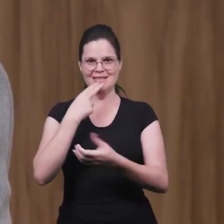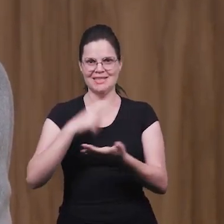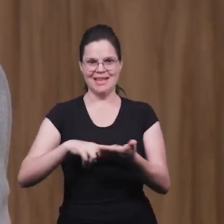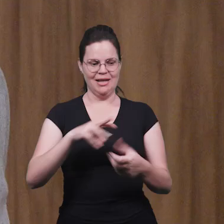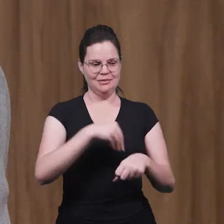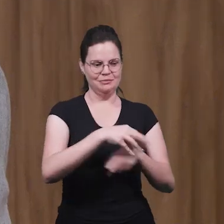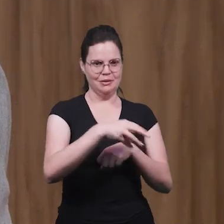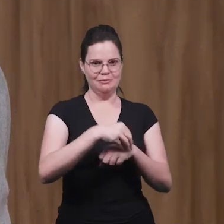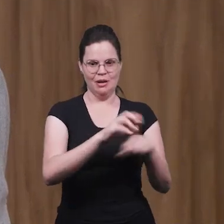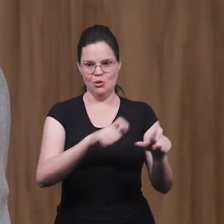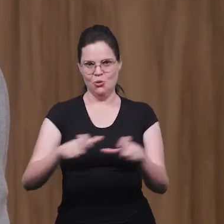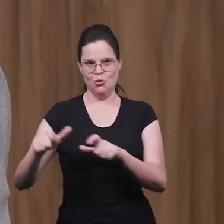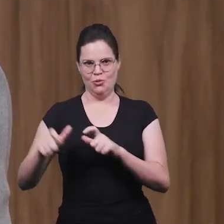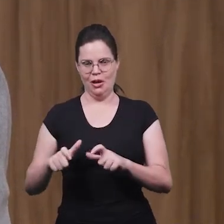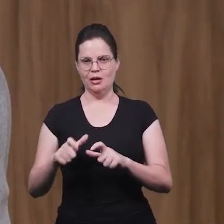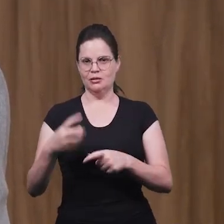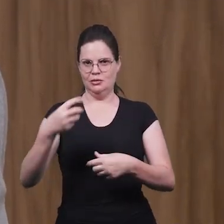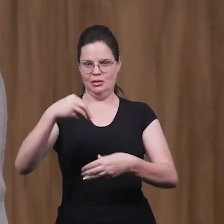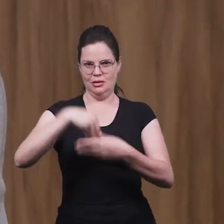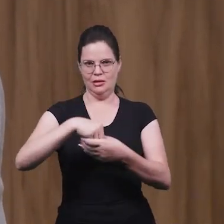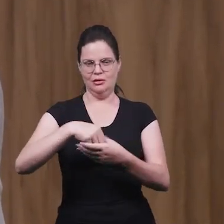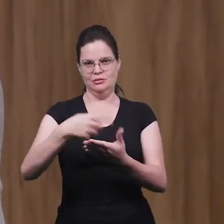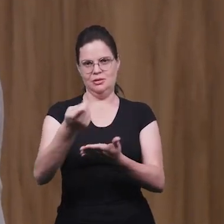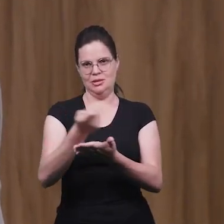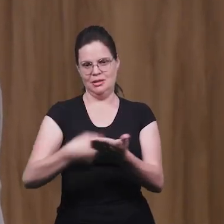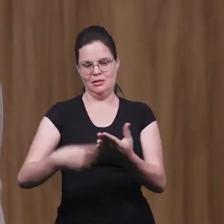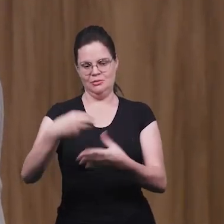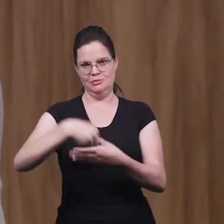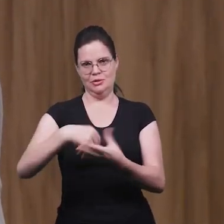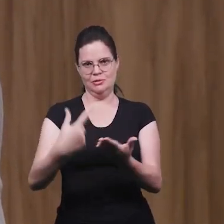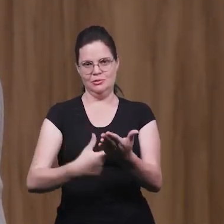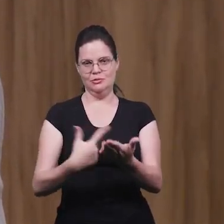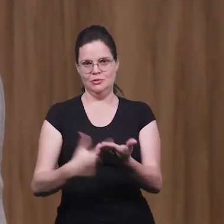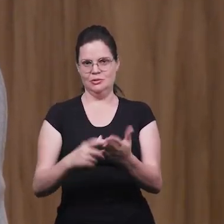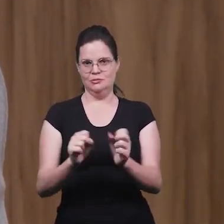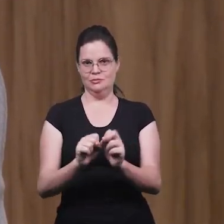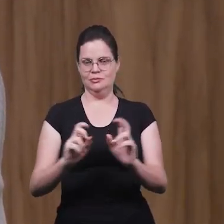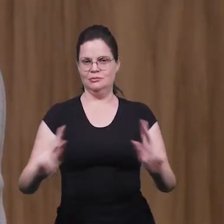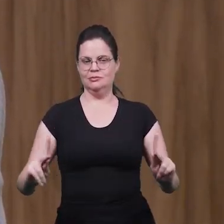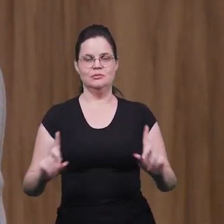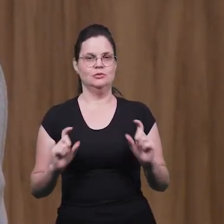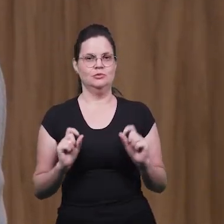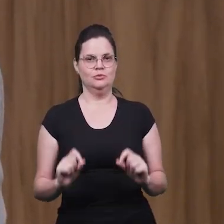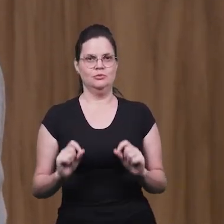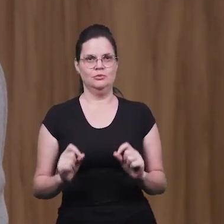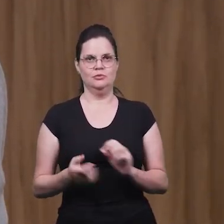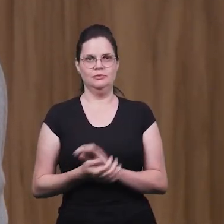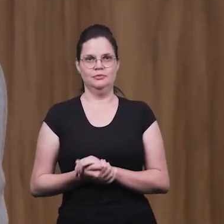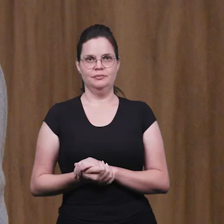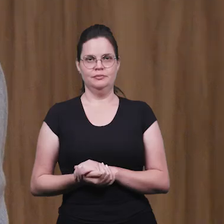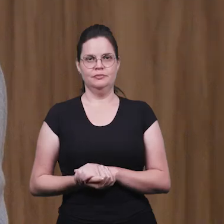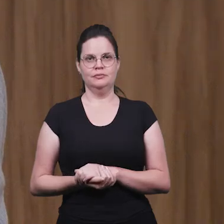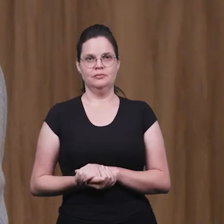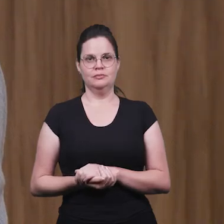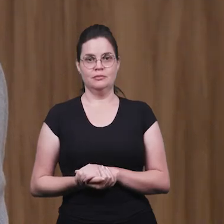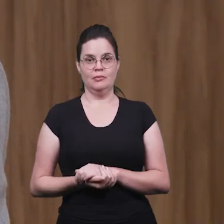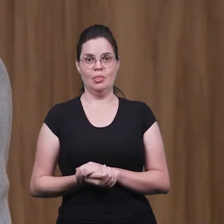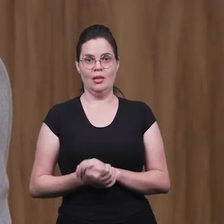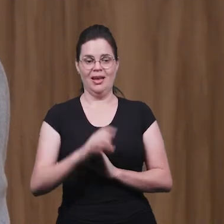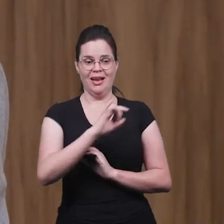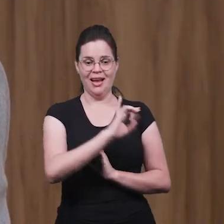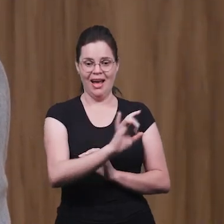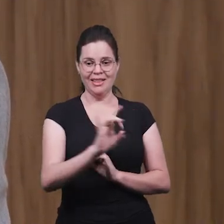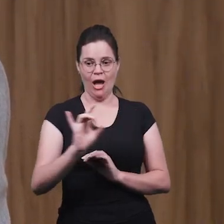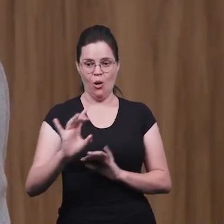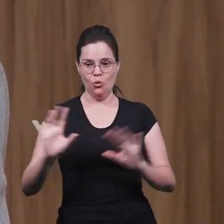cartas do Apocalipse, como já foi explicado em momentos anteriores, é que ali está a